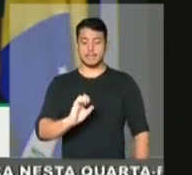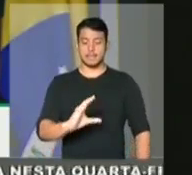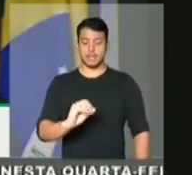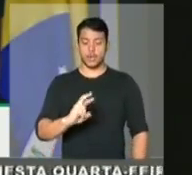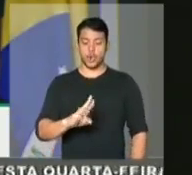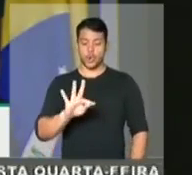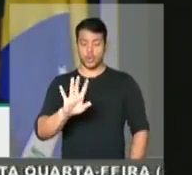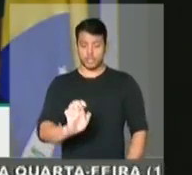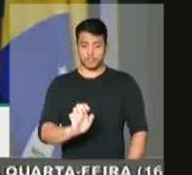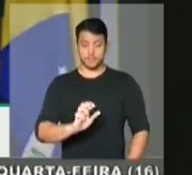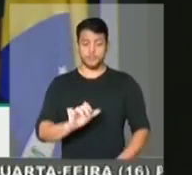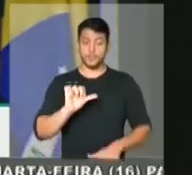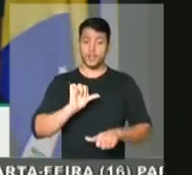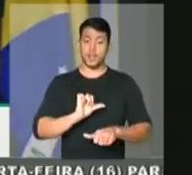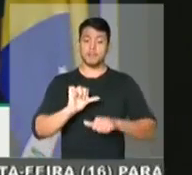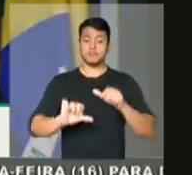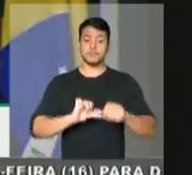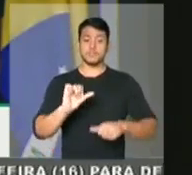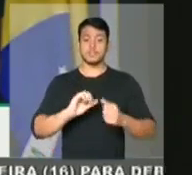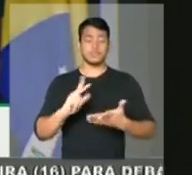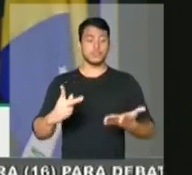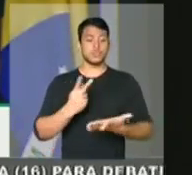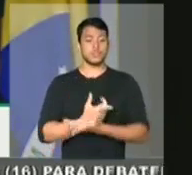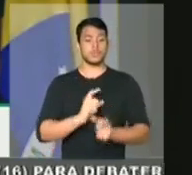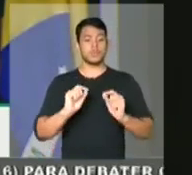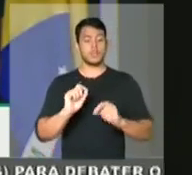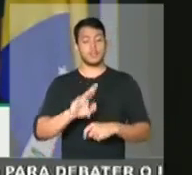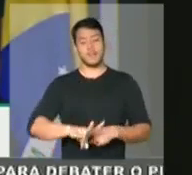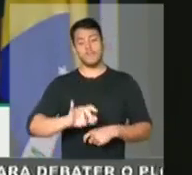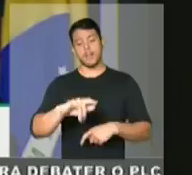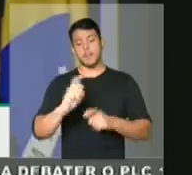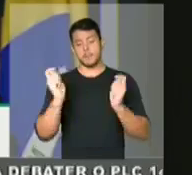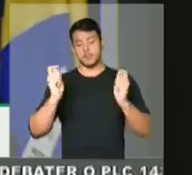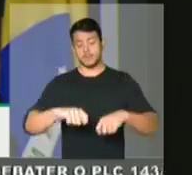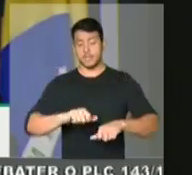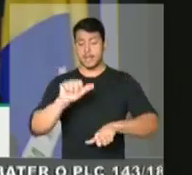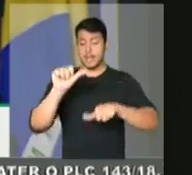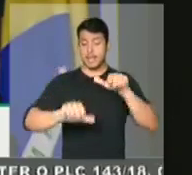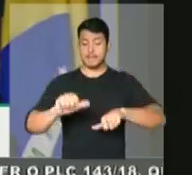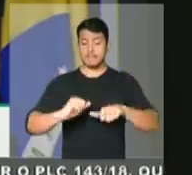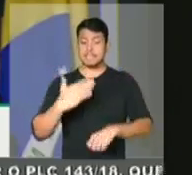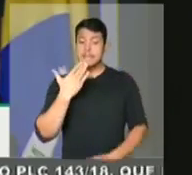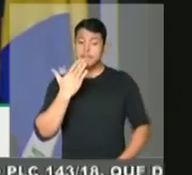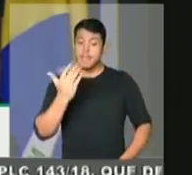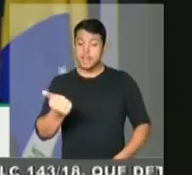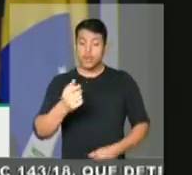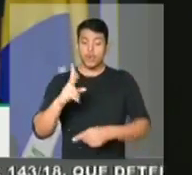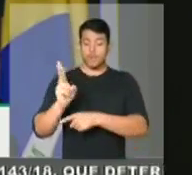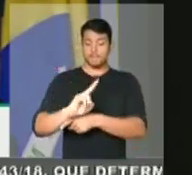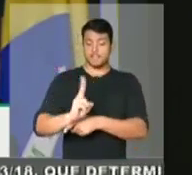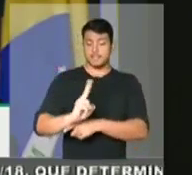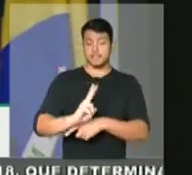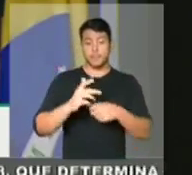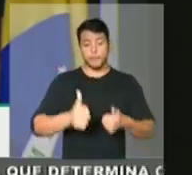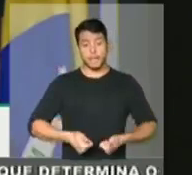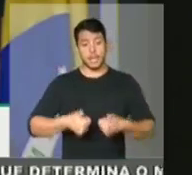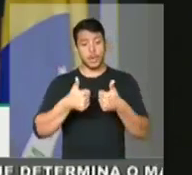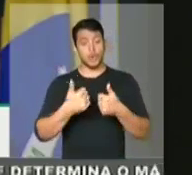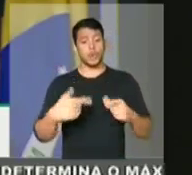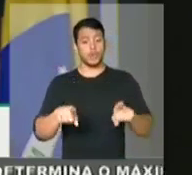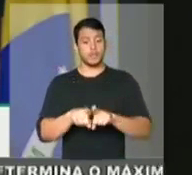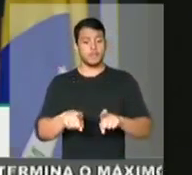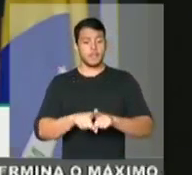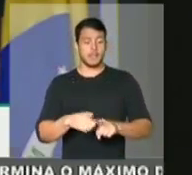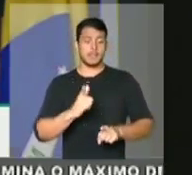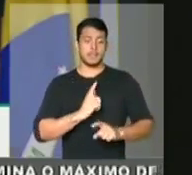lei. Essa alteração permitirá uma melhor avaliação, controle e fiscalização dessas edificações,